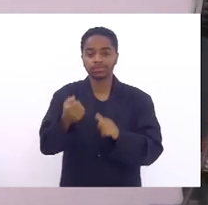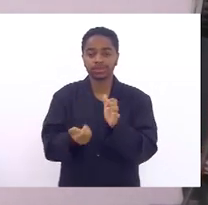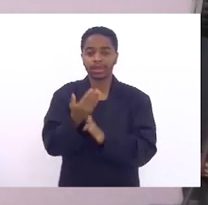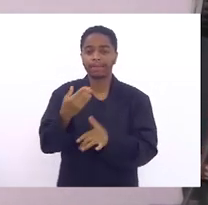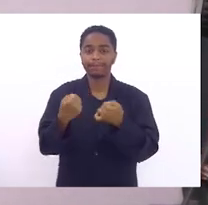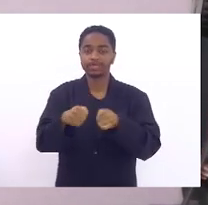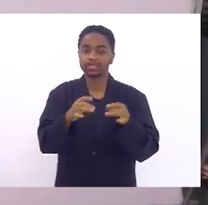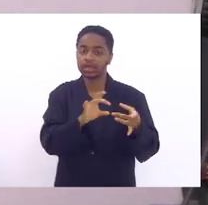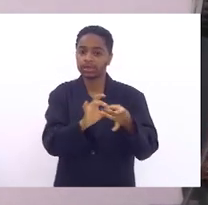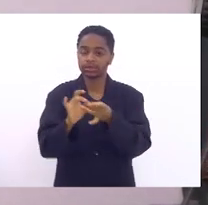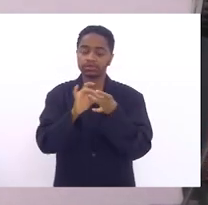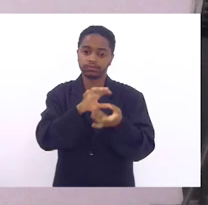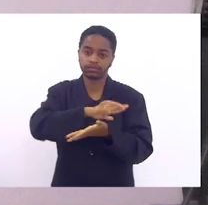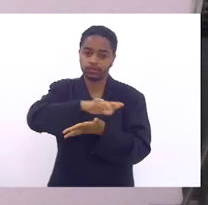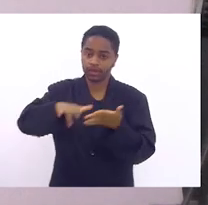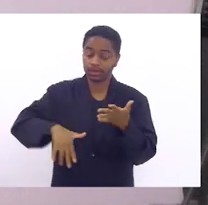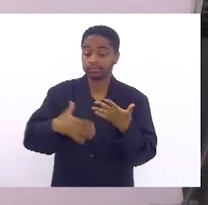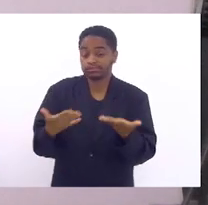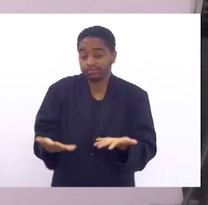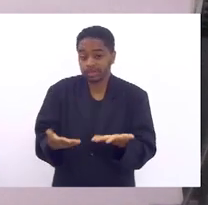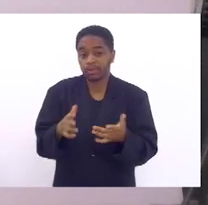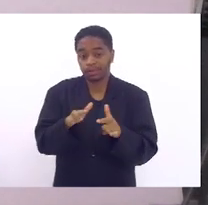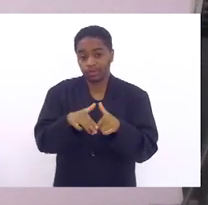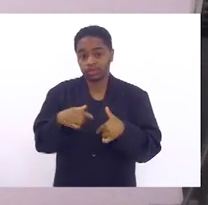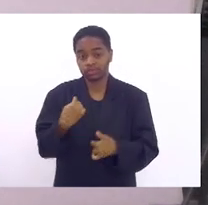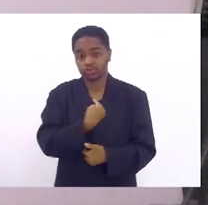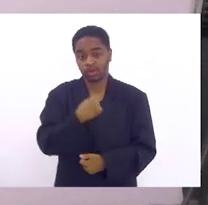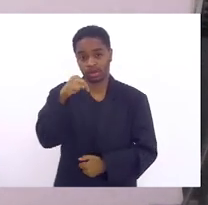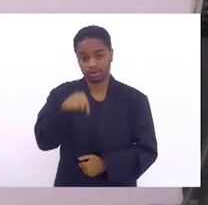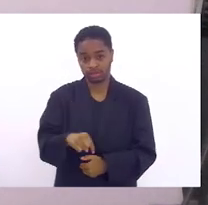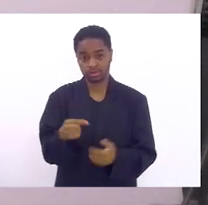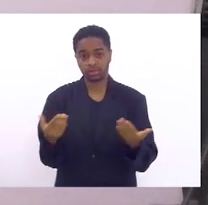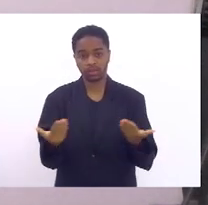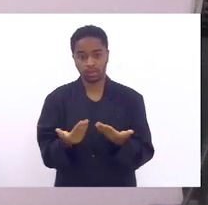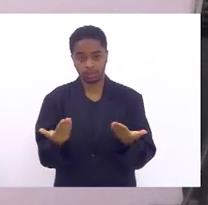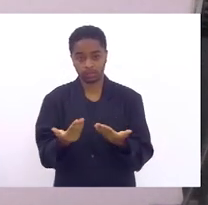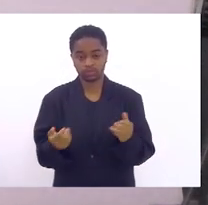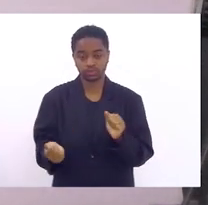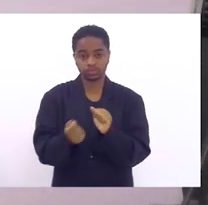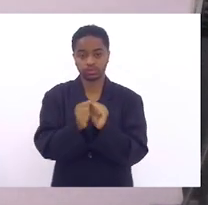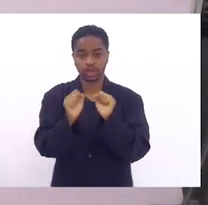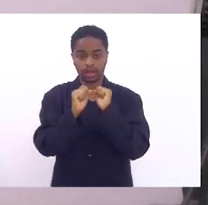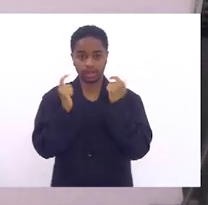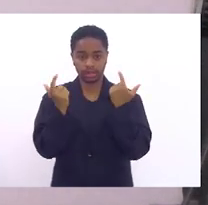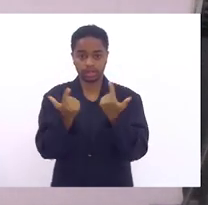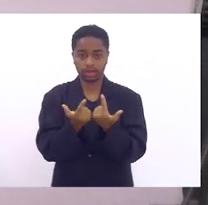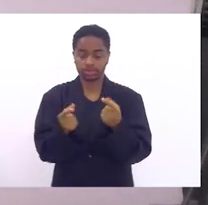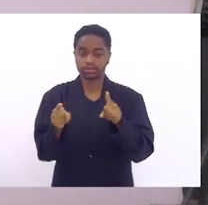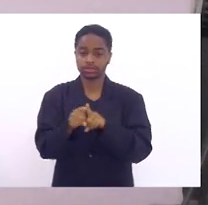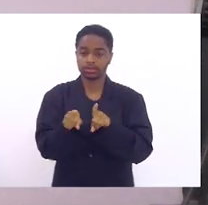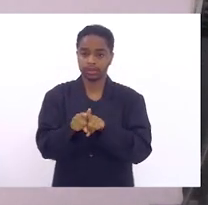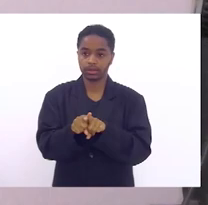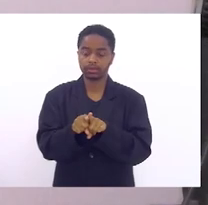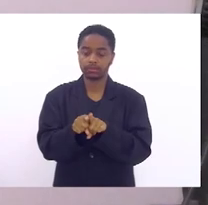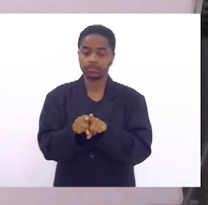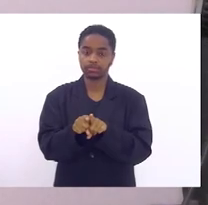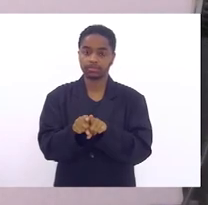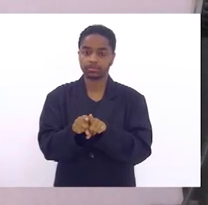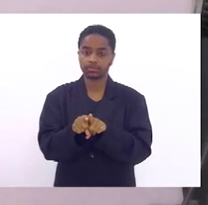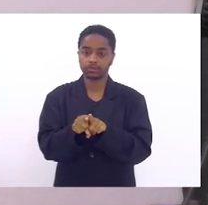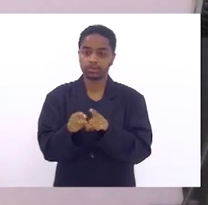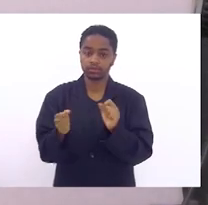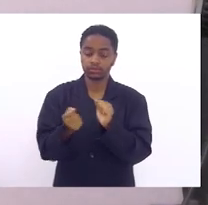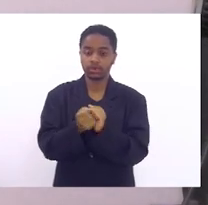muitos e não é à toa que a gente tá aqui reunido com alerge reunindo a